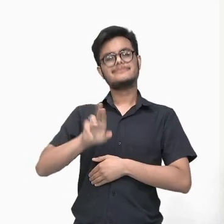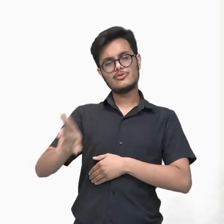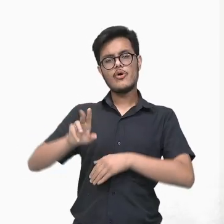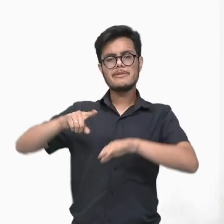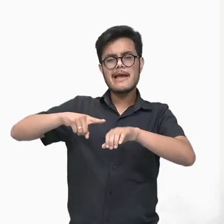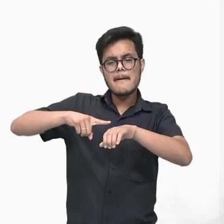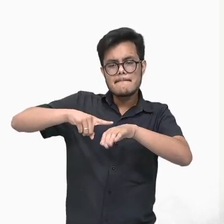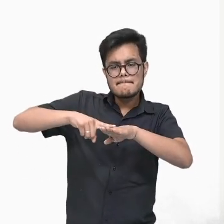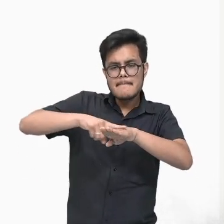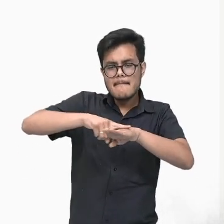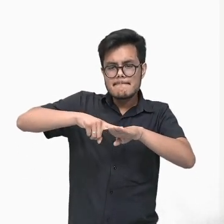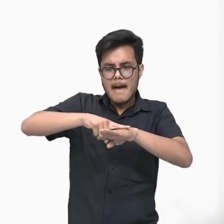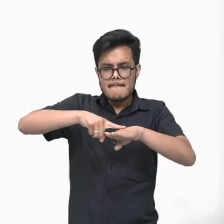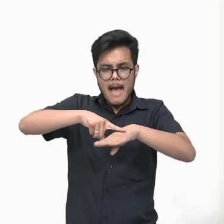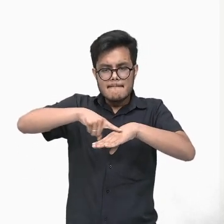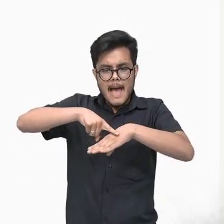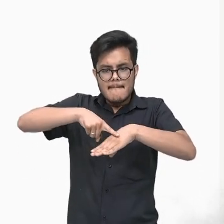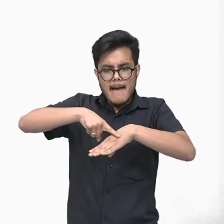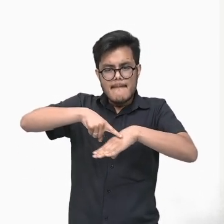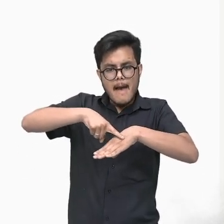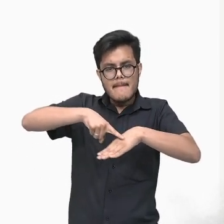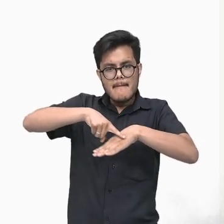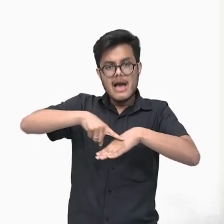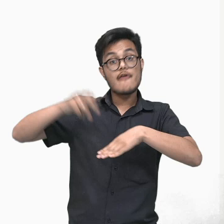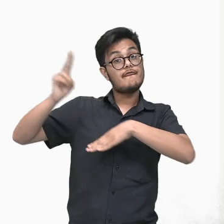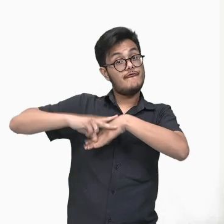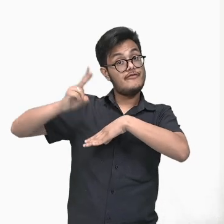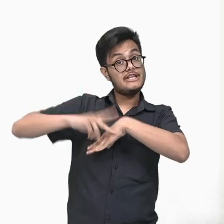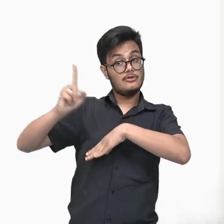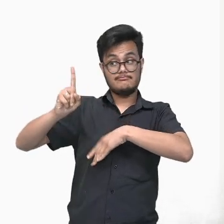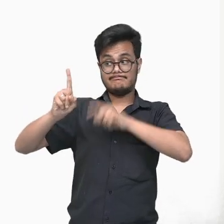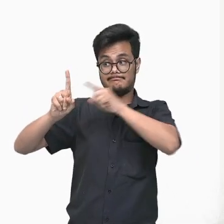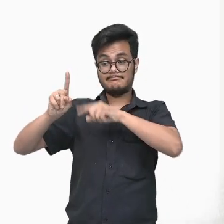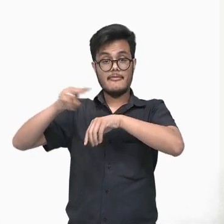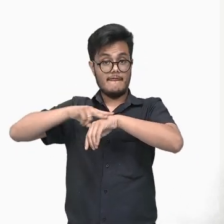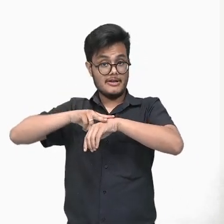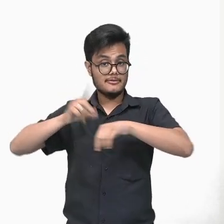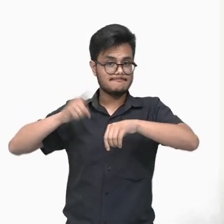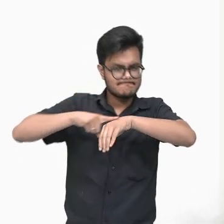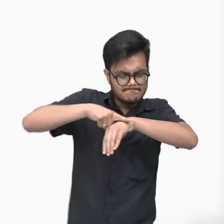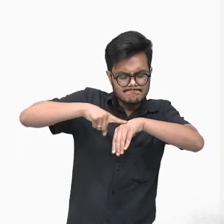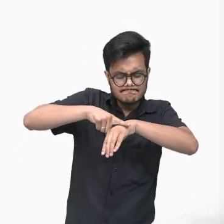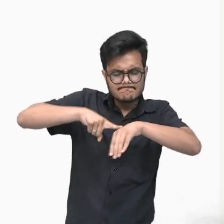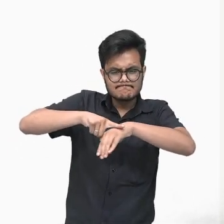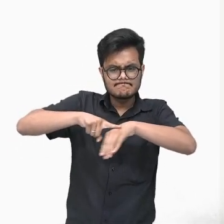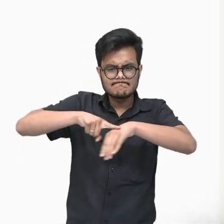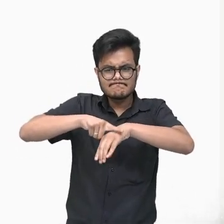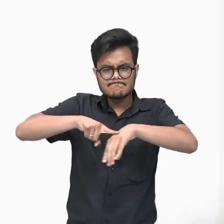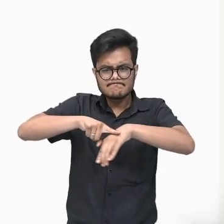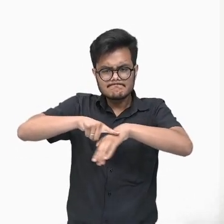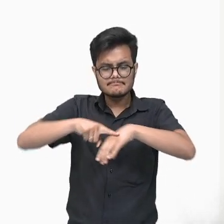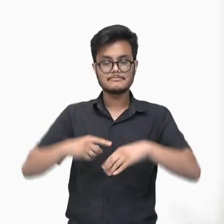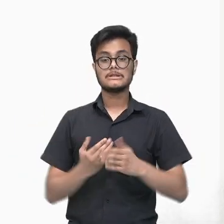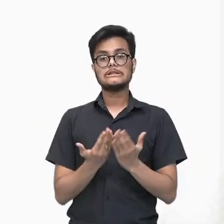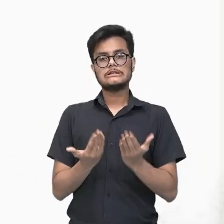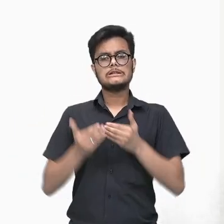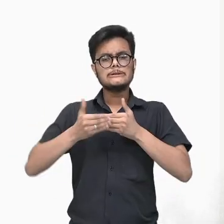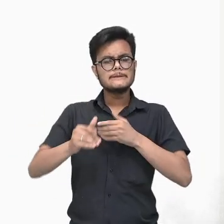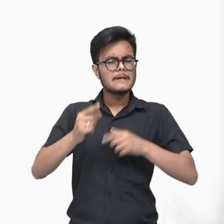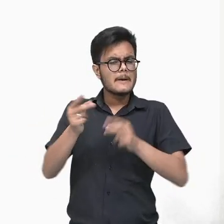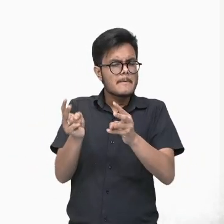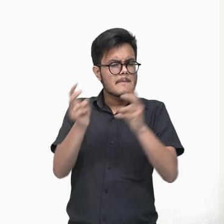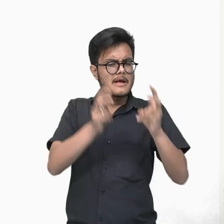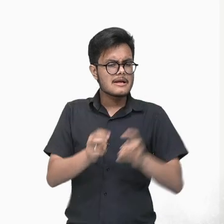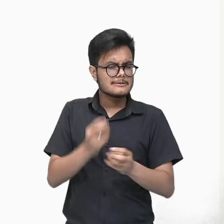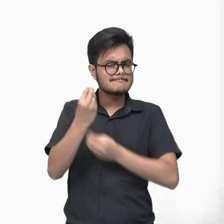ou esfregar o bastão de vidro na seda. E observe que durante esse processo